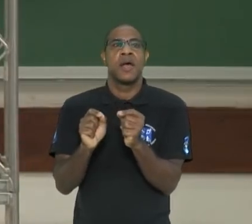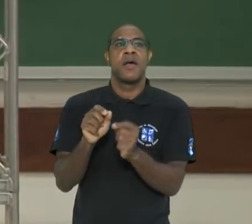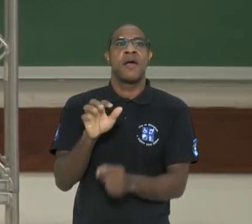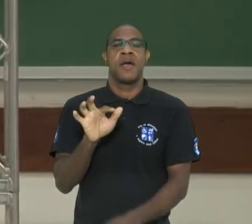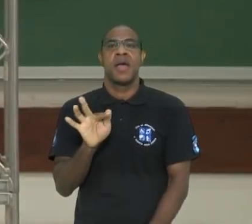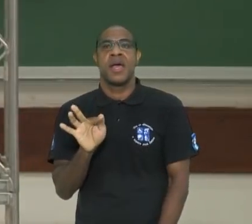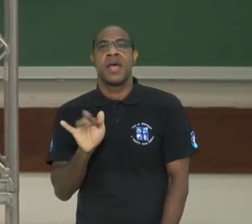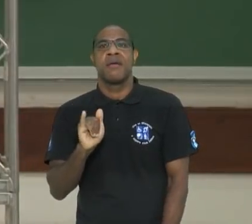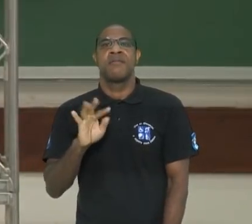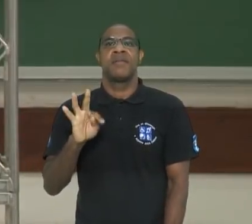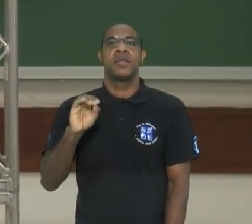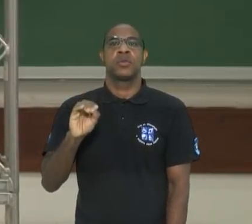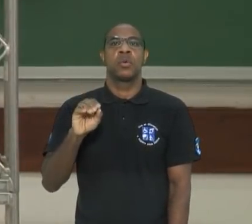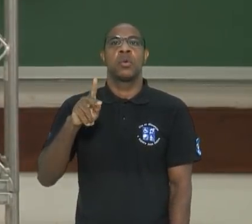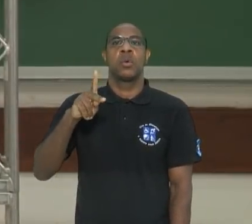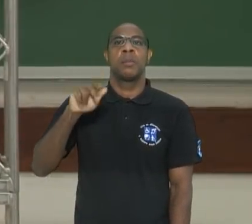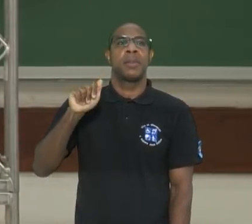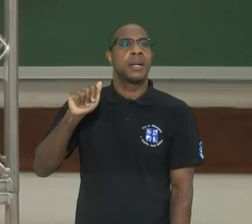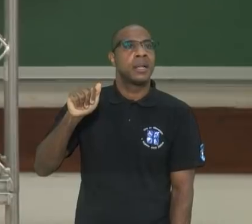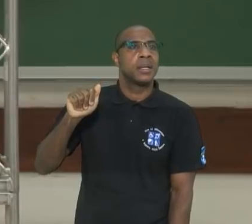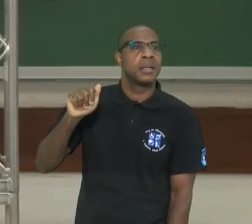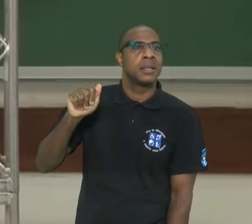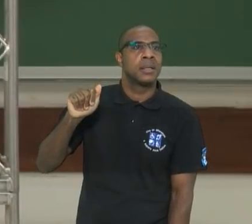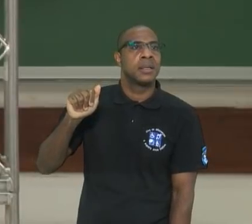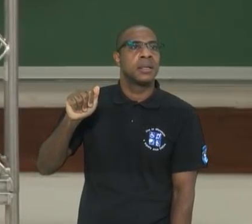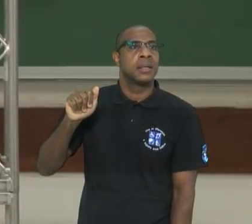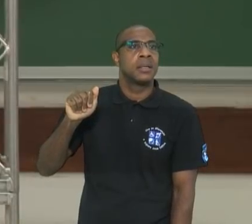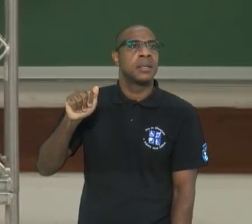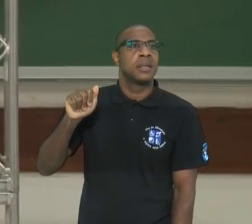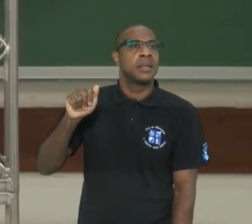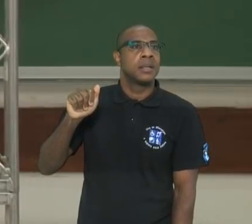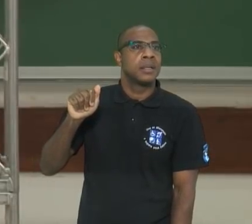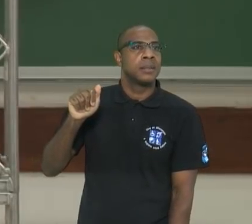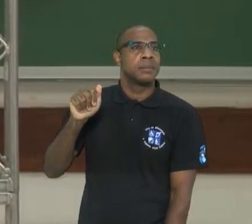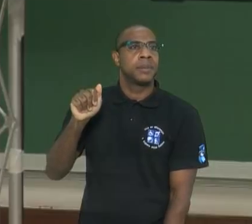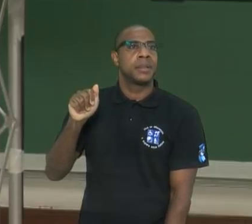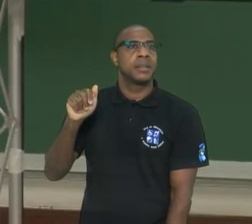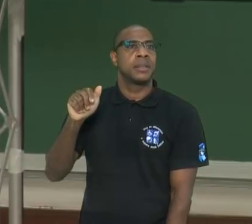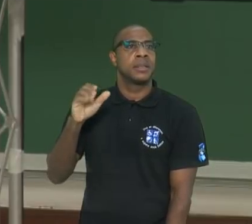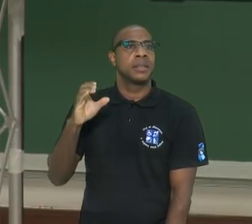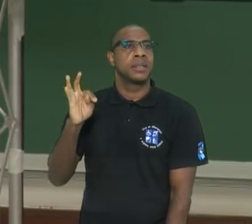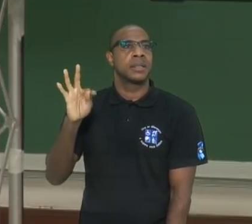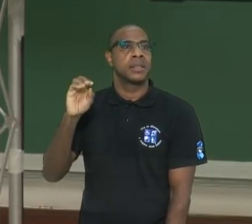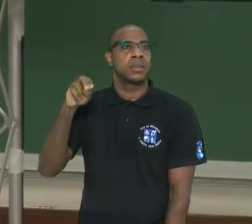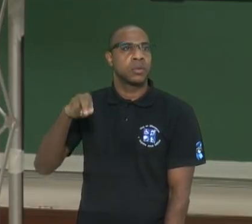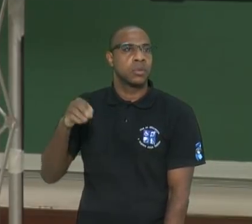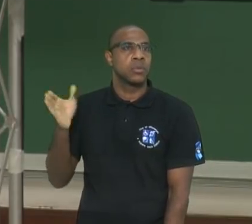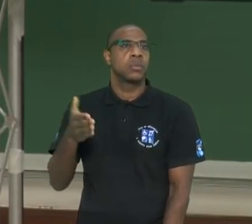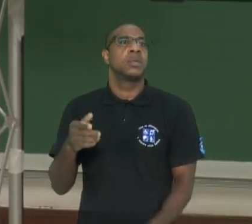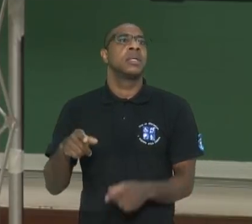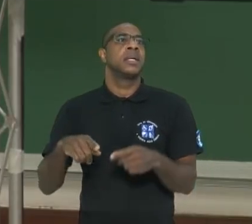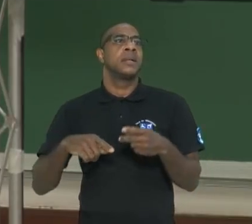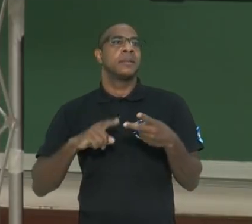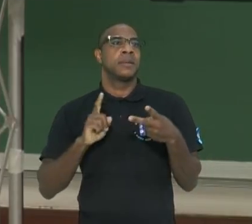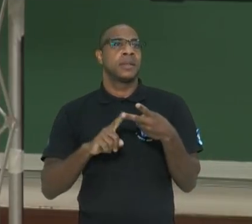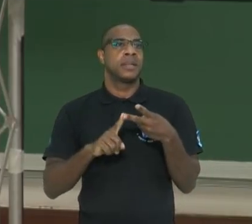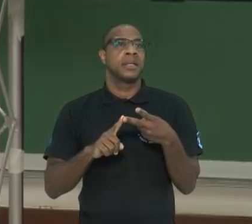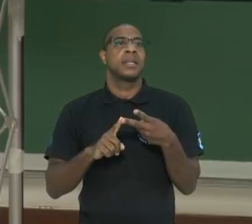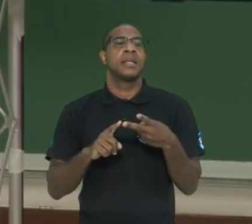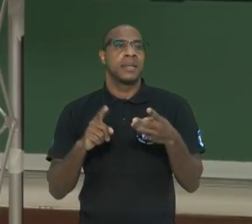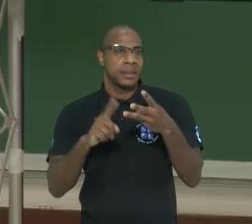a base da cadeia alimentar. Além do que, algas unicelulares,